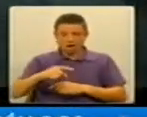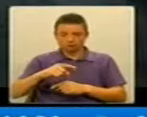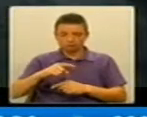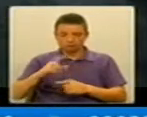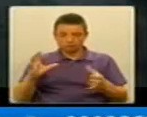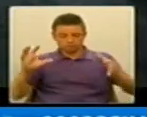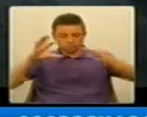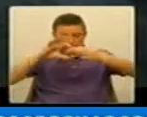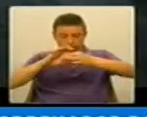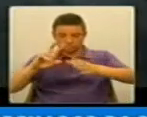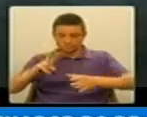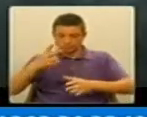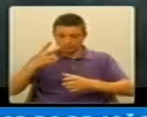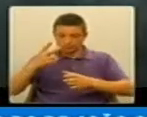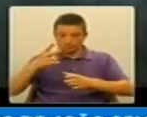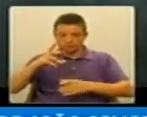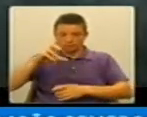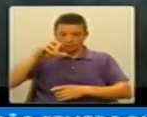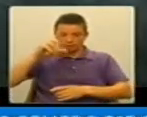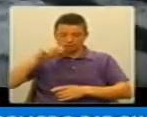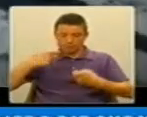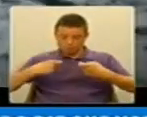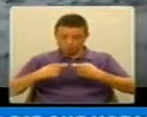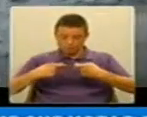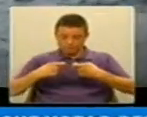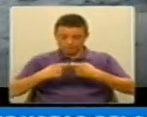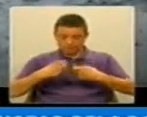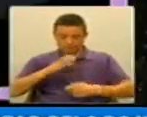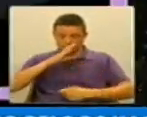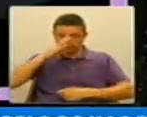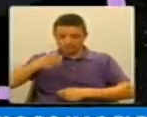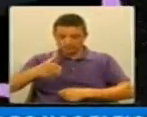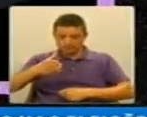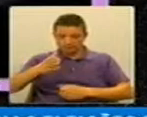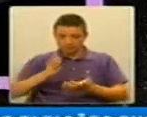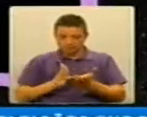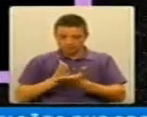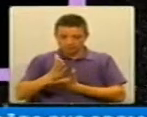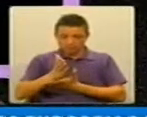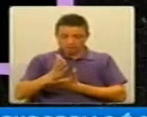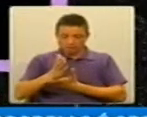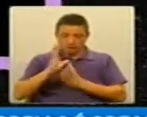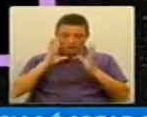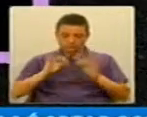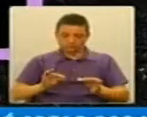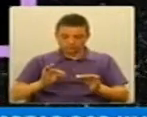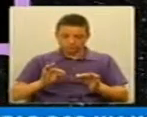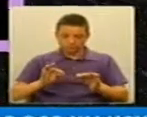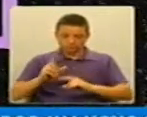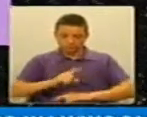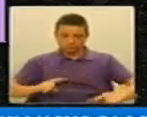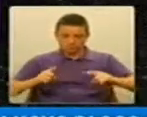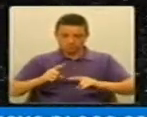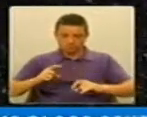entre esses dois eventos. Então, o que diziam os físicos é mais ou menos o seguinte: ora, quando passamos no plano galáctico, a densidade de matéria não é constante.